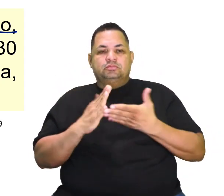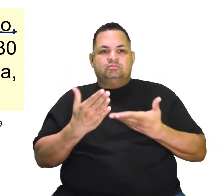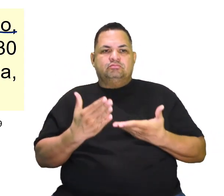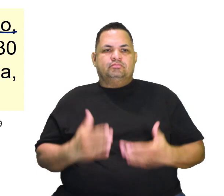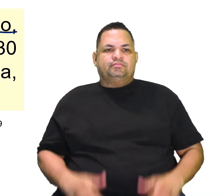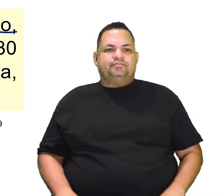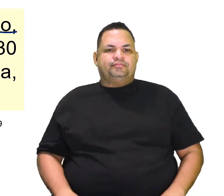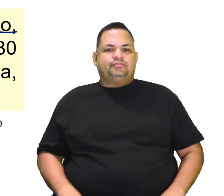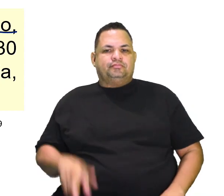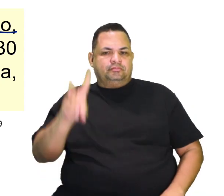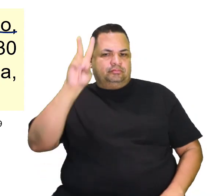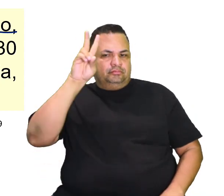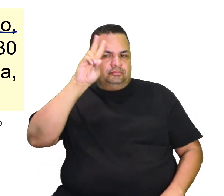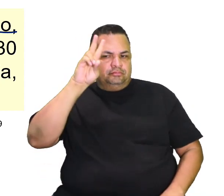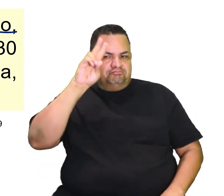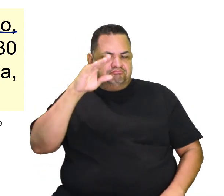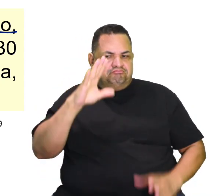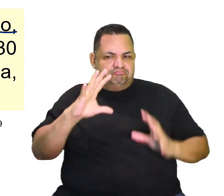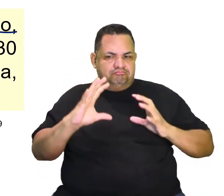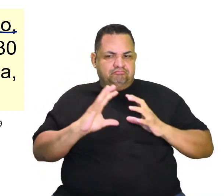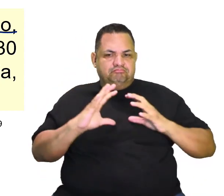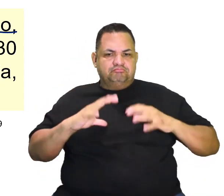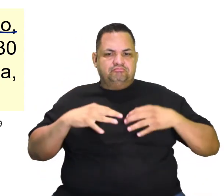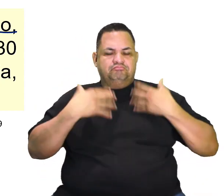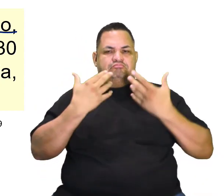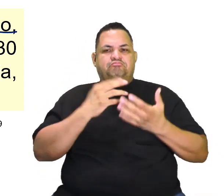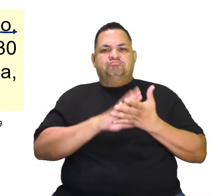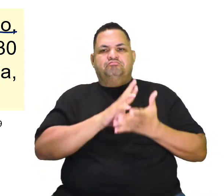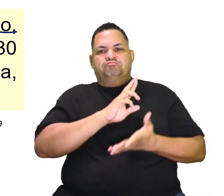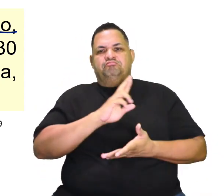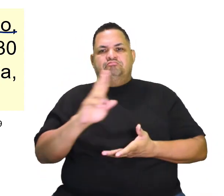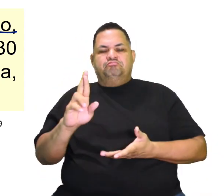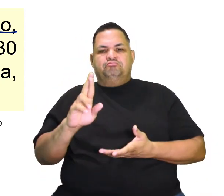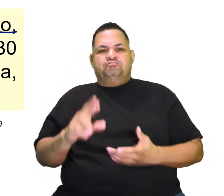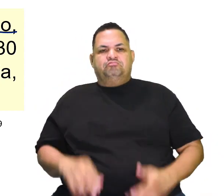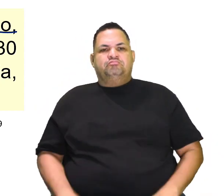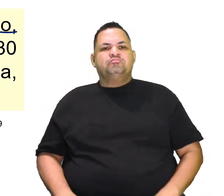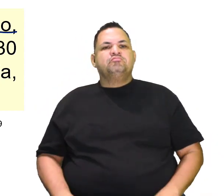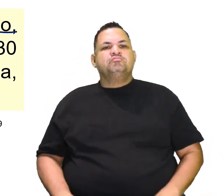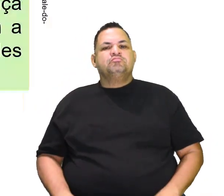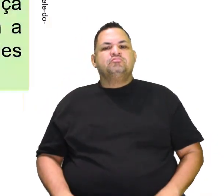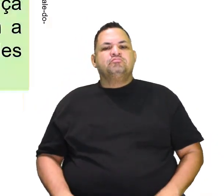festa? Lembrando que é uma festa religiosa.